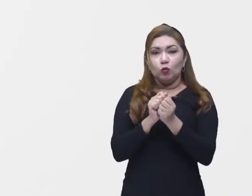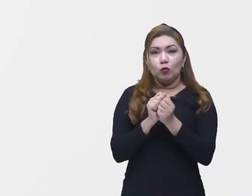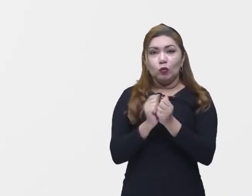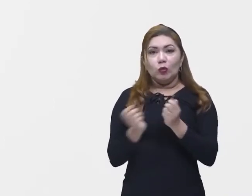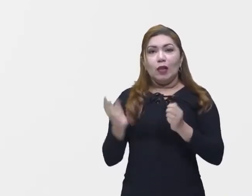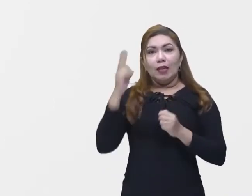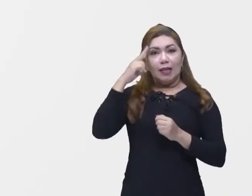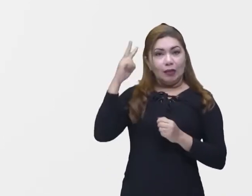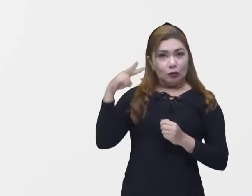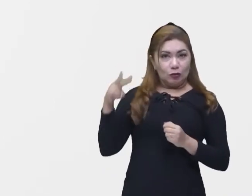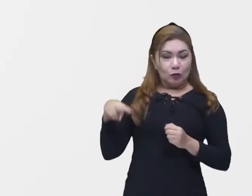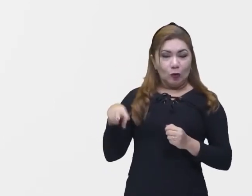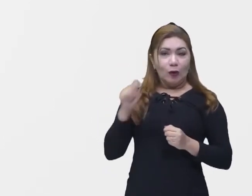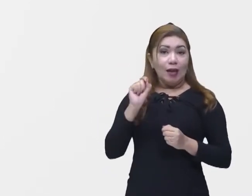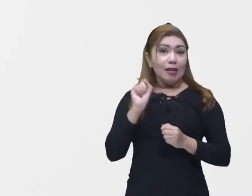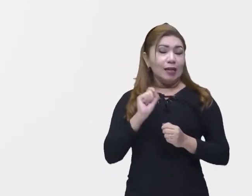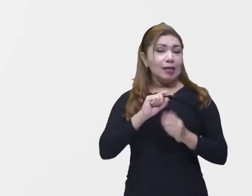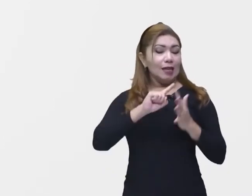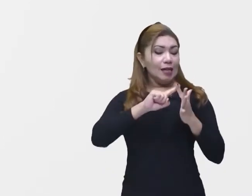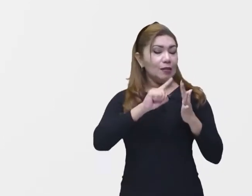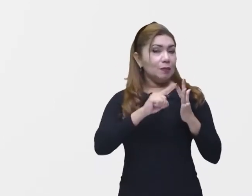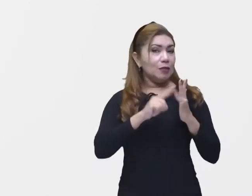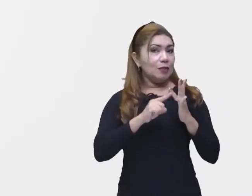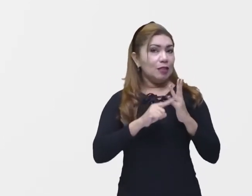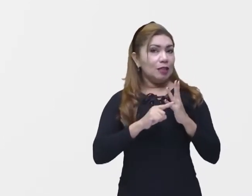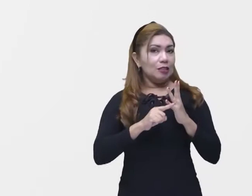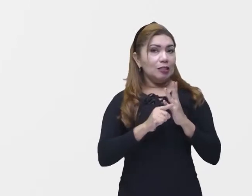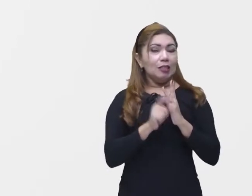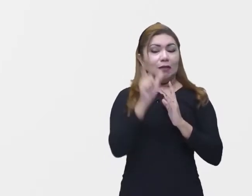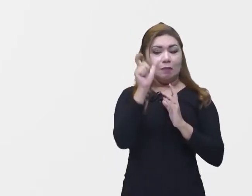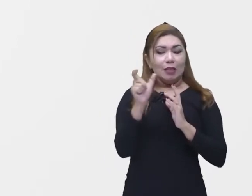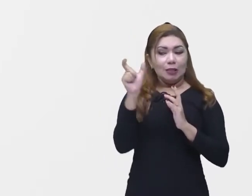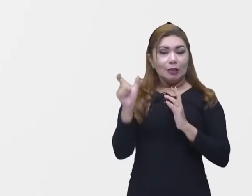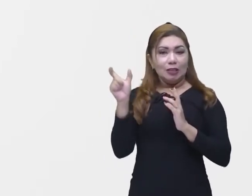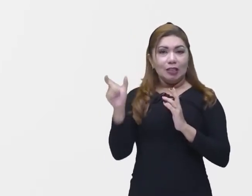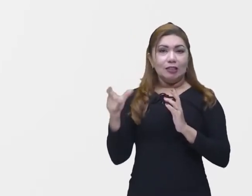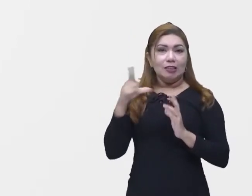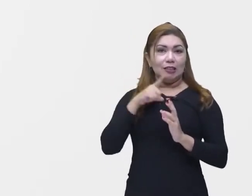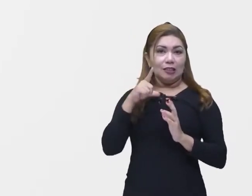os personagens? Quem são os personagens desse texto?